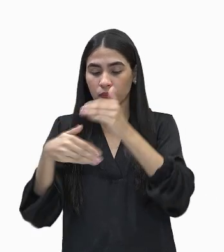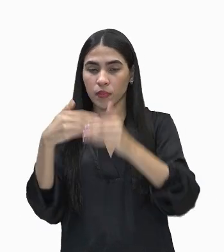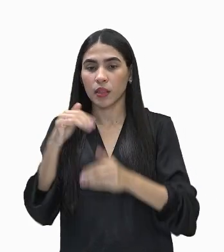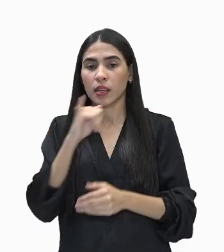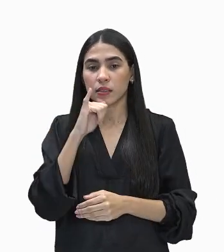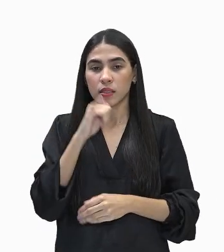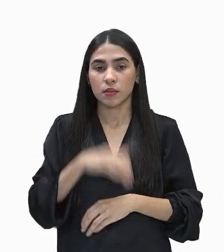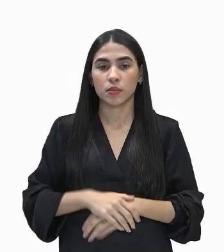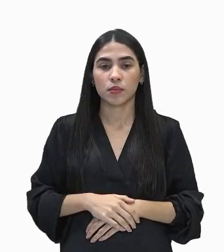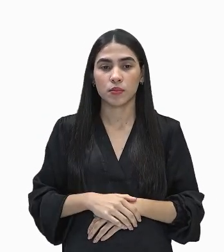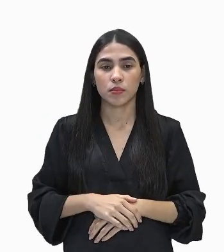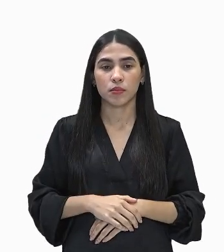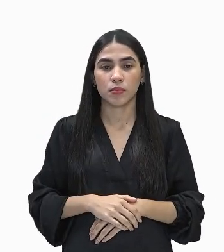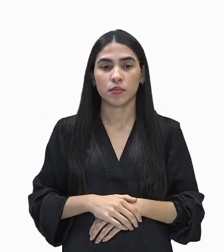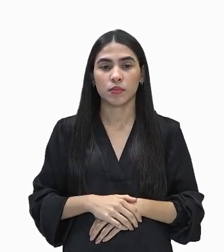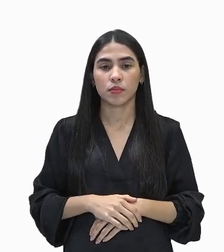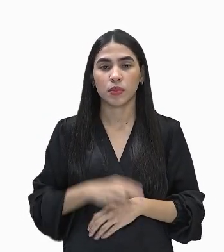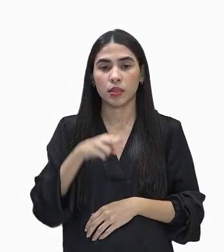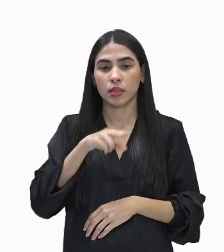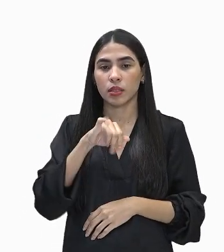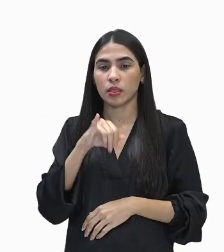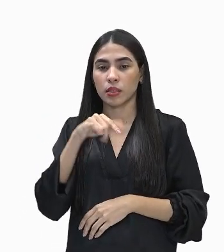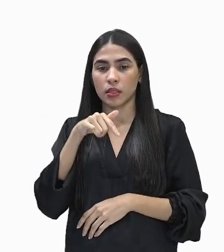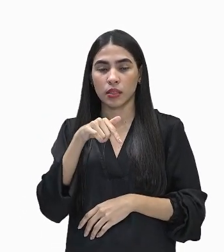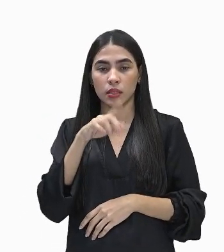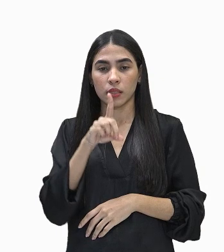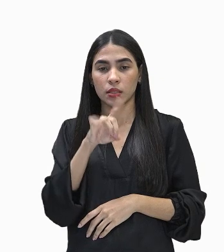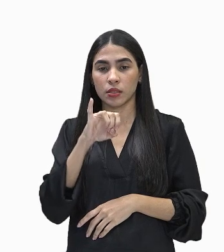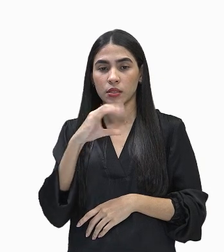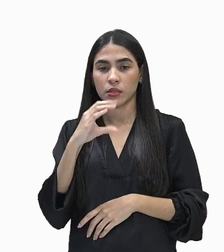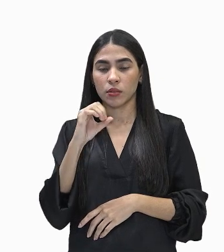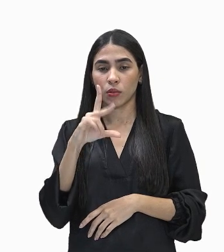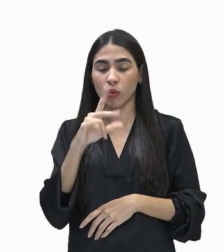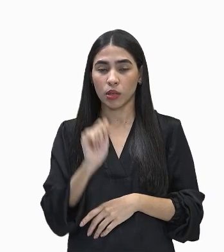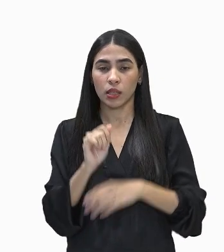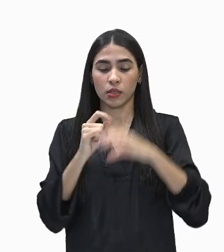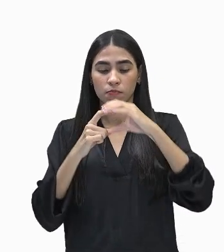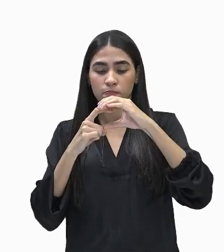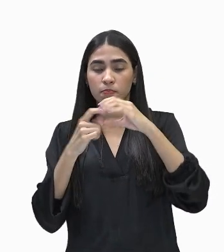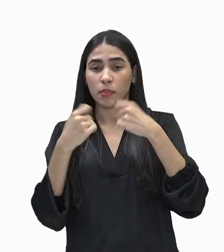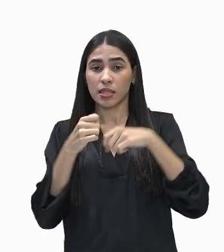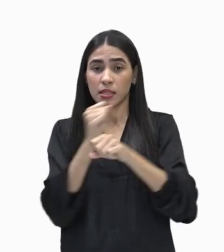classifica como nidícolas, quer dizer que são aqueles filhotes indefesos